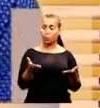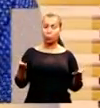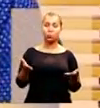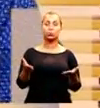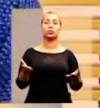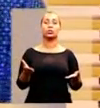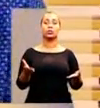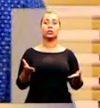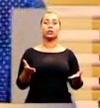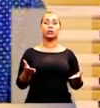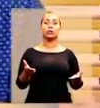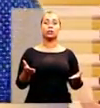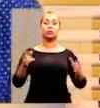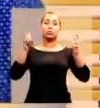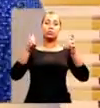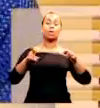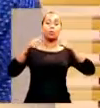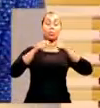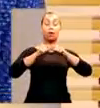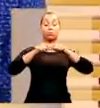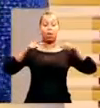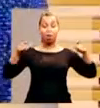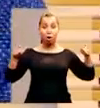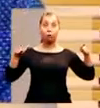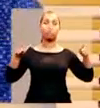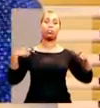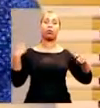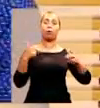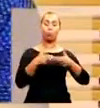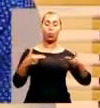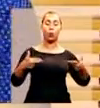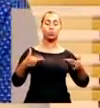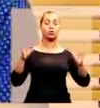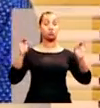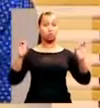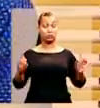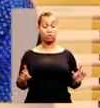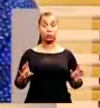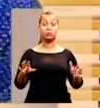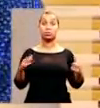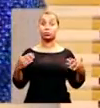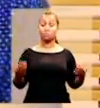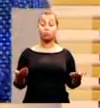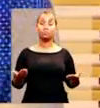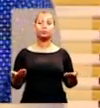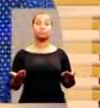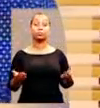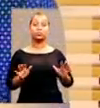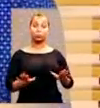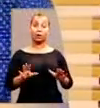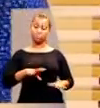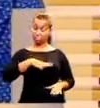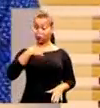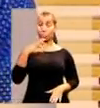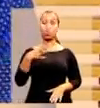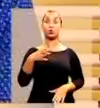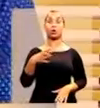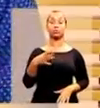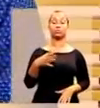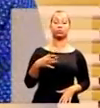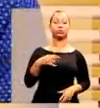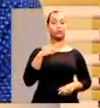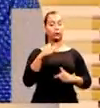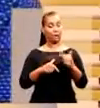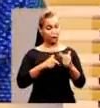como a gente está, graças a Deus, assim, numa questão mais ampla, trazendo produções grandes. Então, assim, mas a cara e a